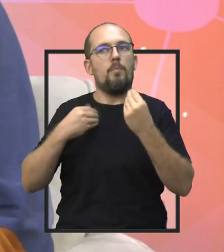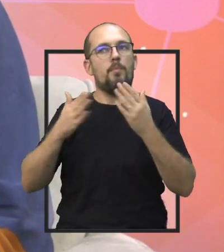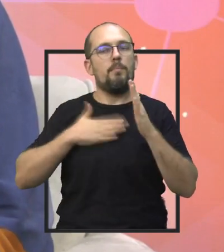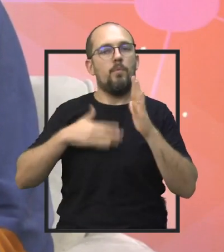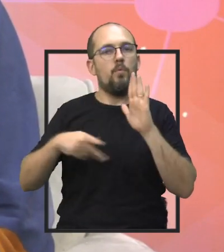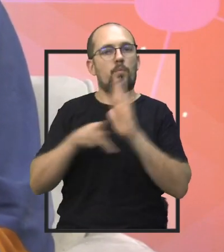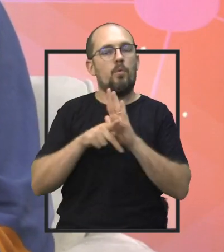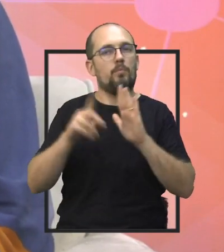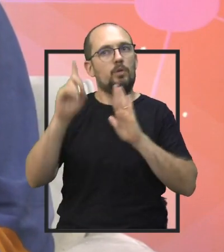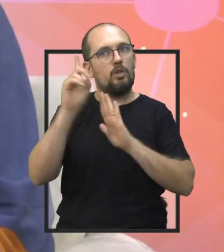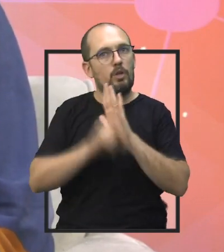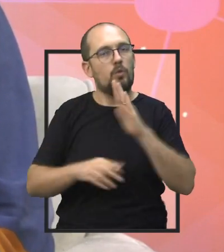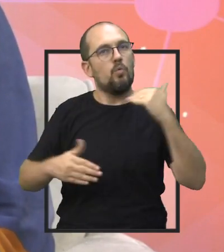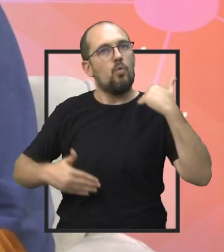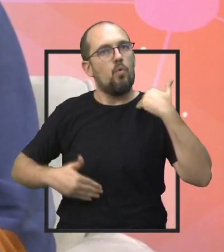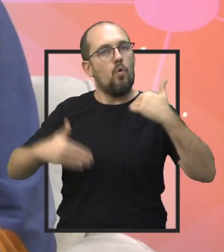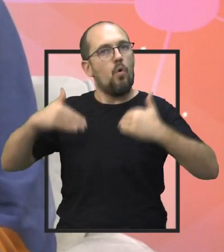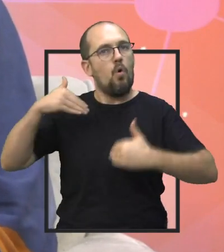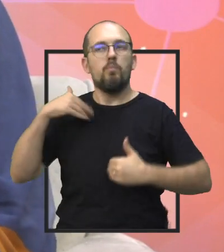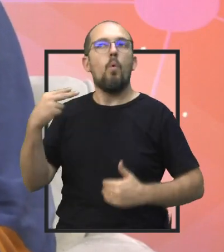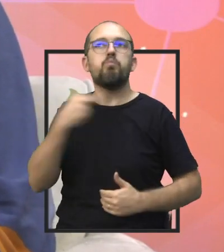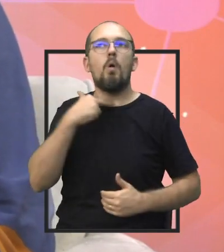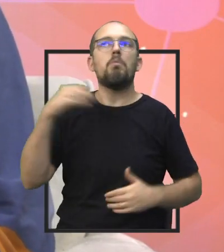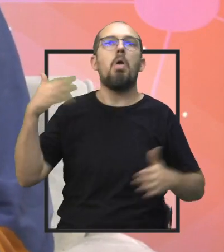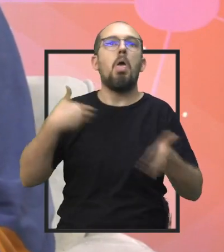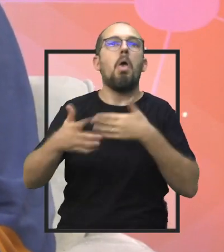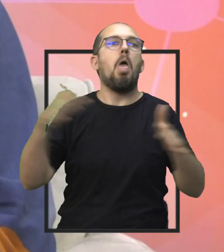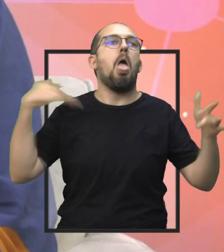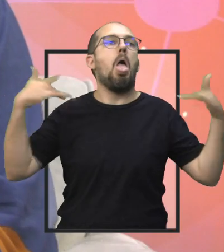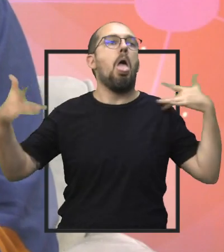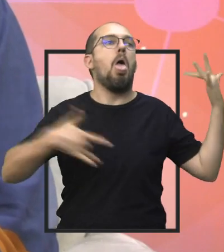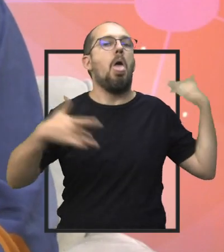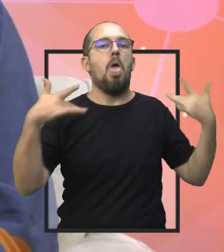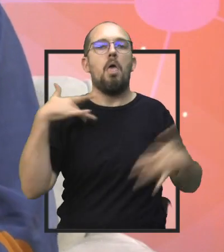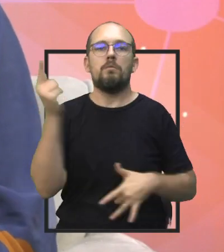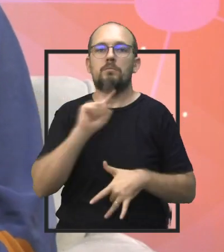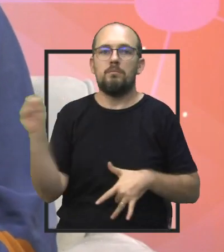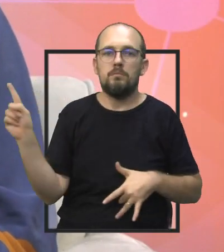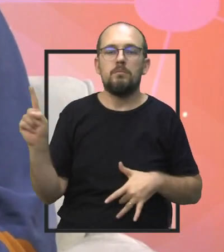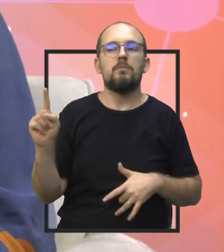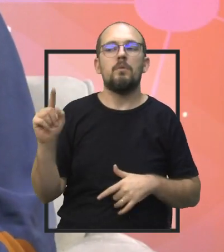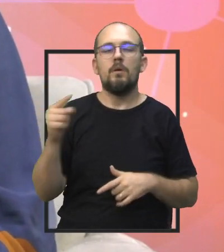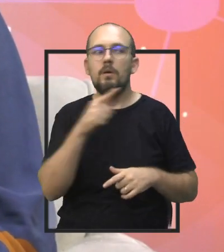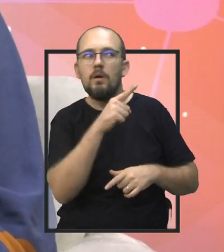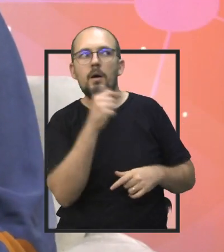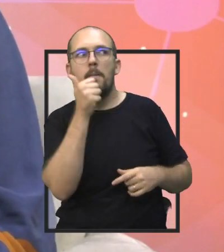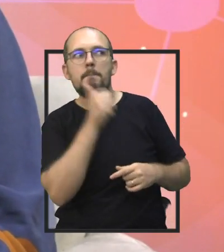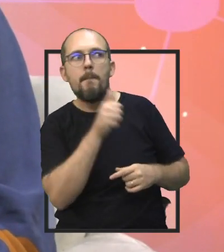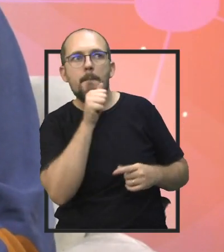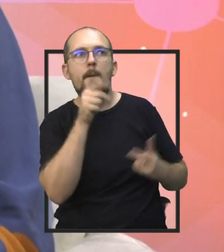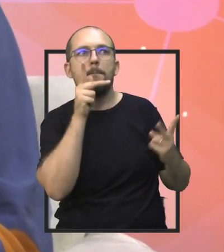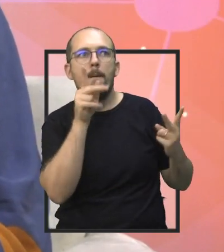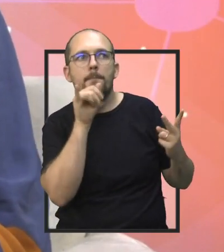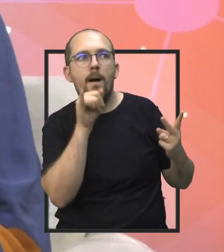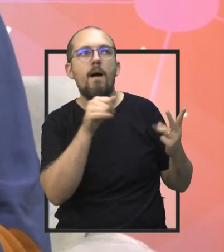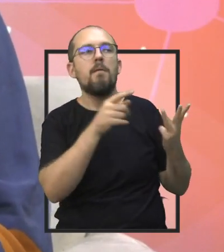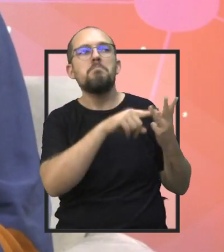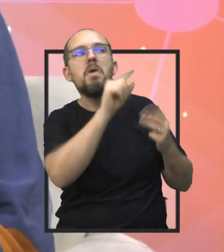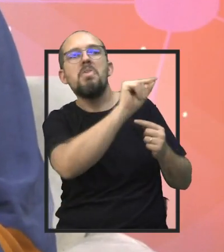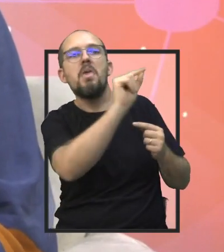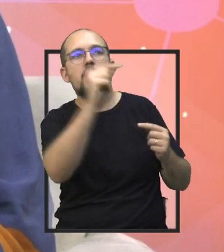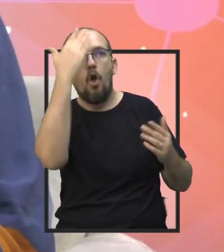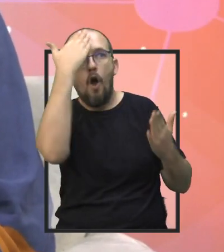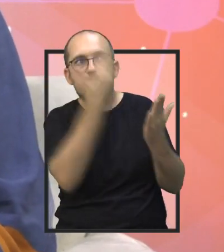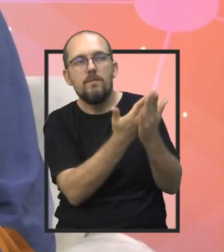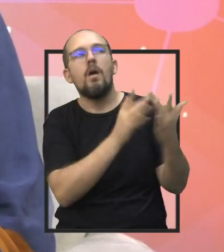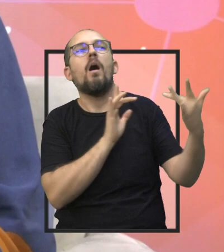seus direitos e saber que aquele corpo, né, não pode ser tocado, que as pessoas dão confiança dela, enfim.